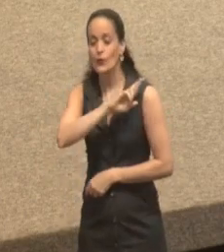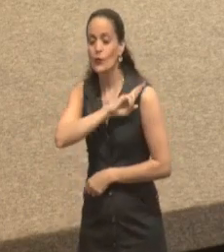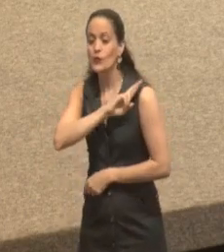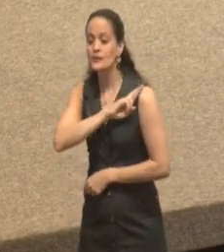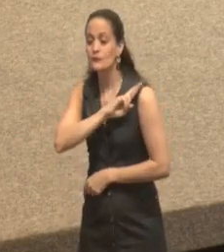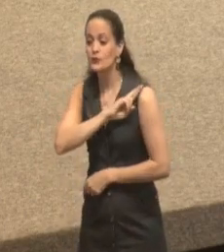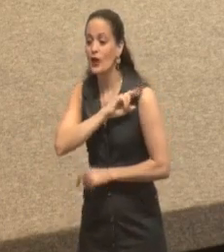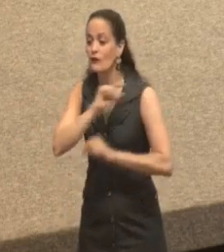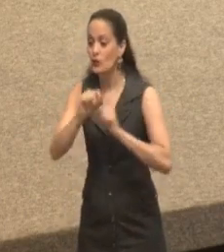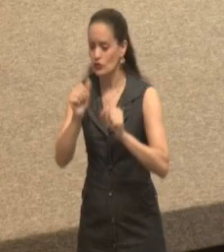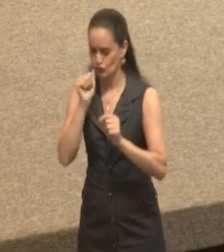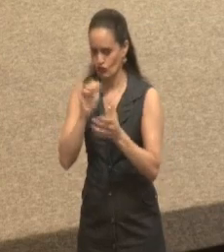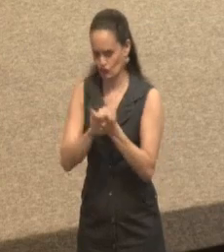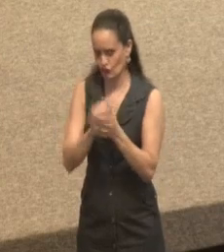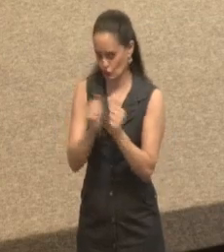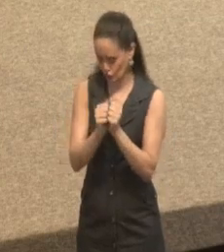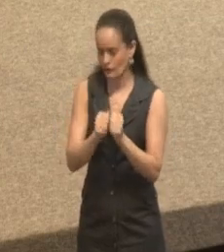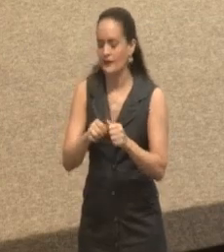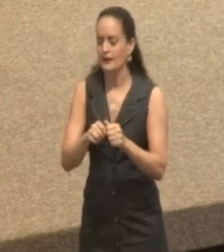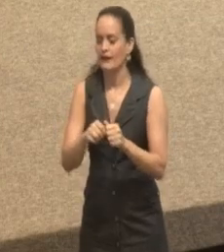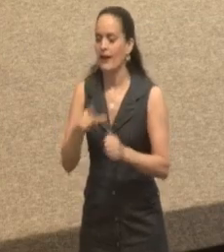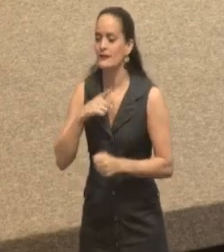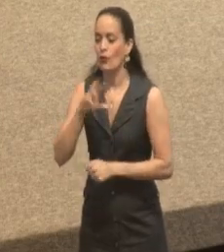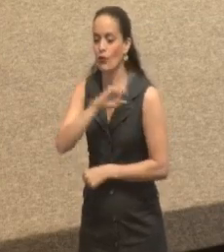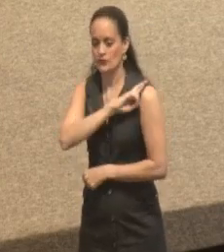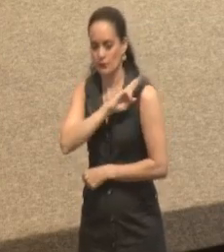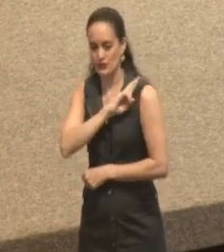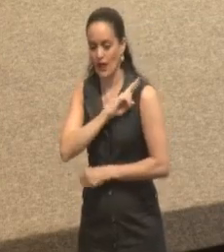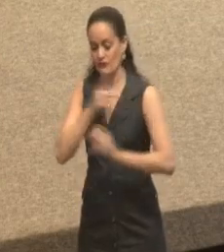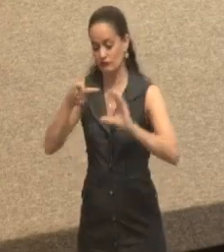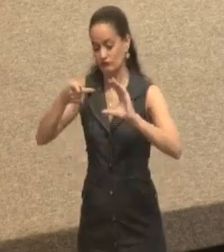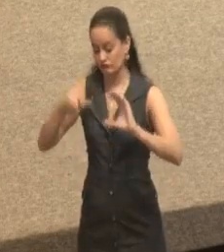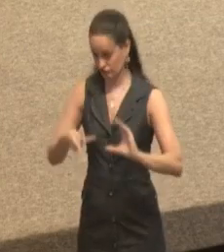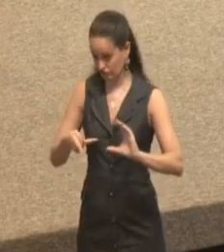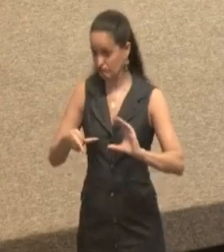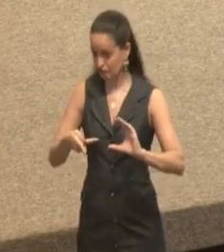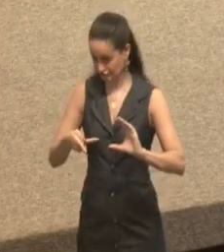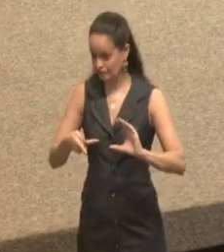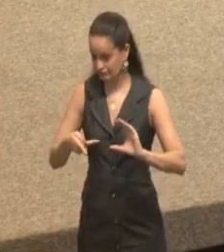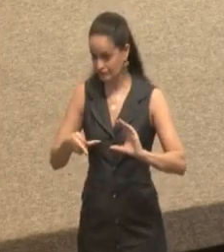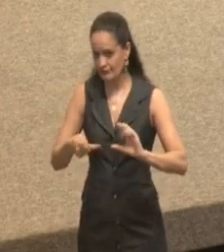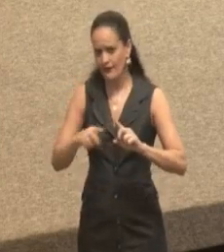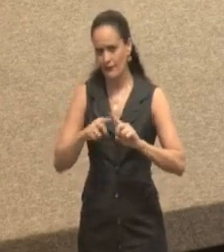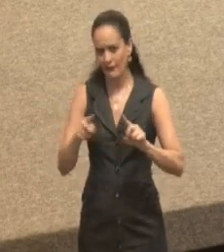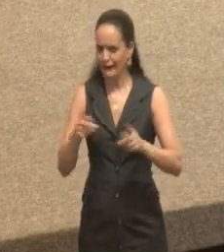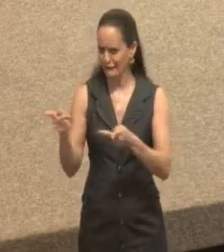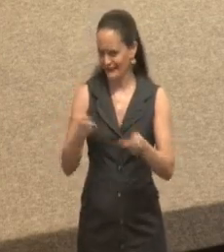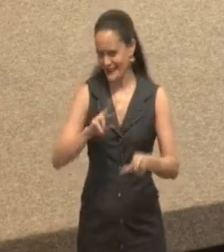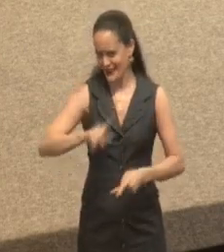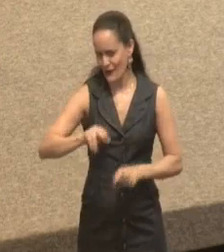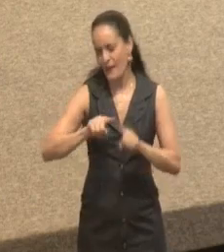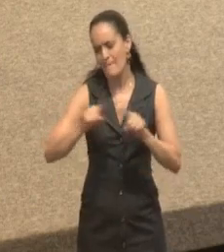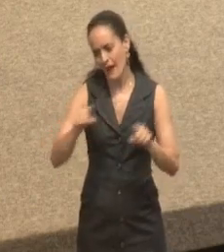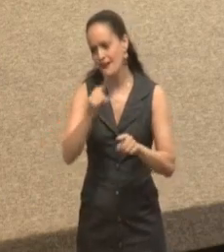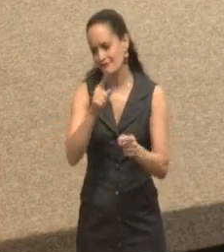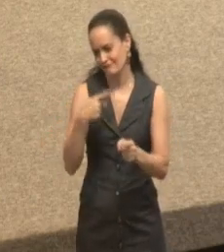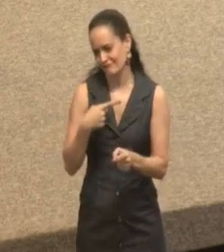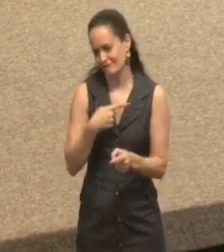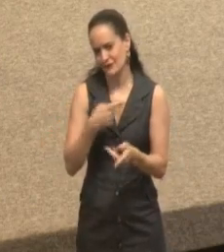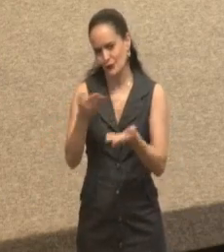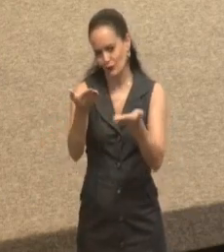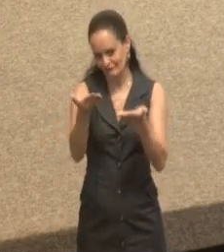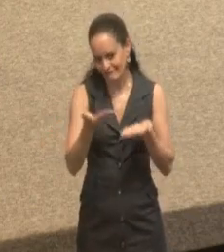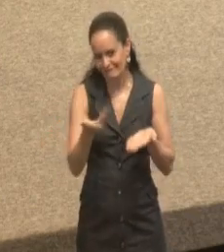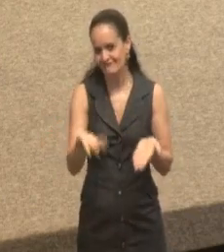Cristolândia e do Viver, né? Por serem membros da Memorial, não são visitantes, mas queremos destacar também, faz parte da liderança de